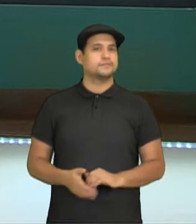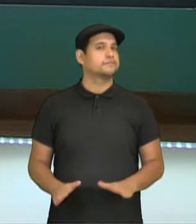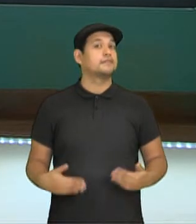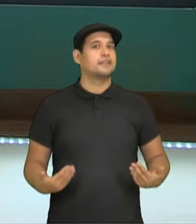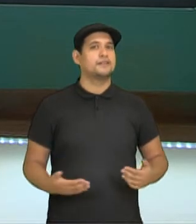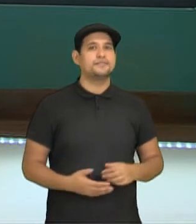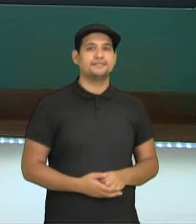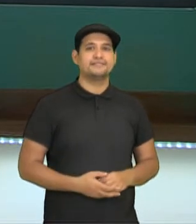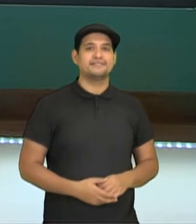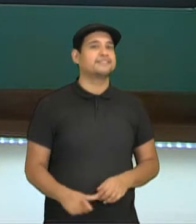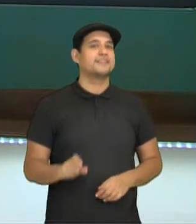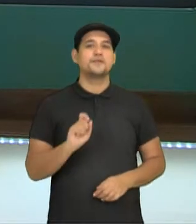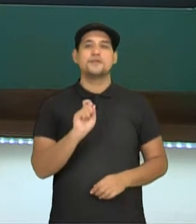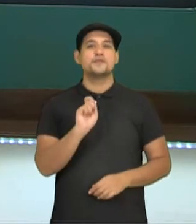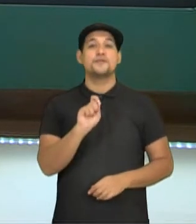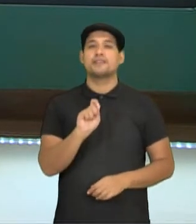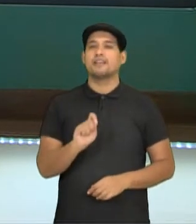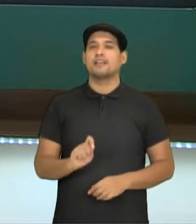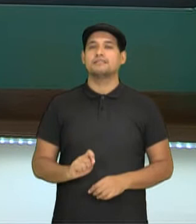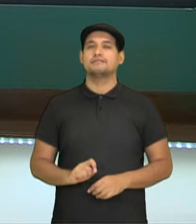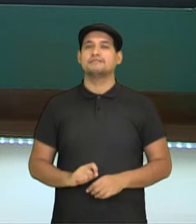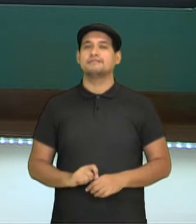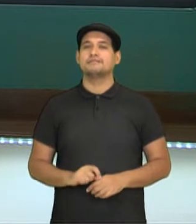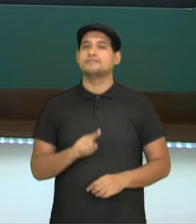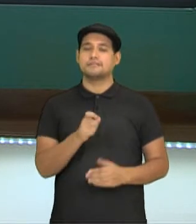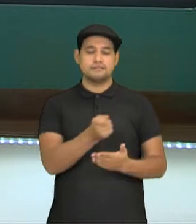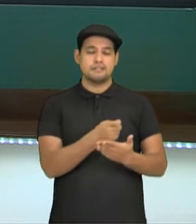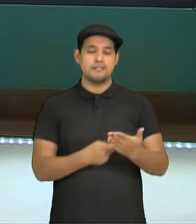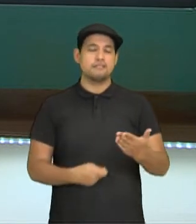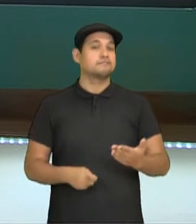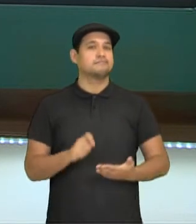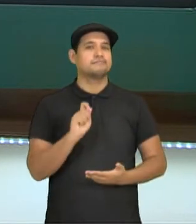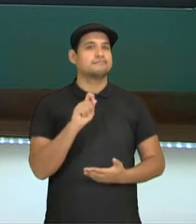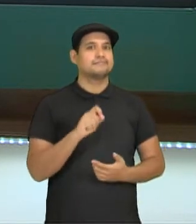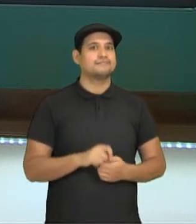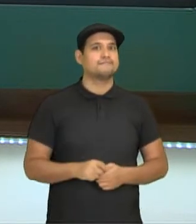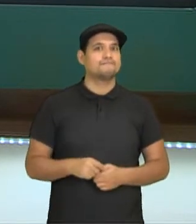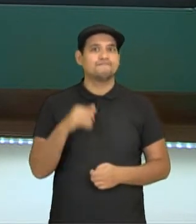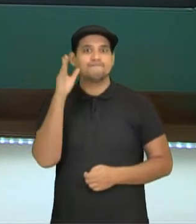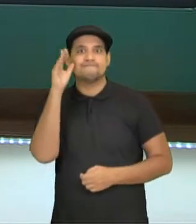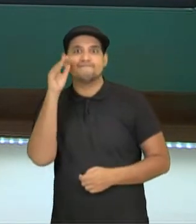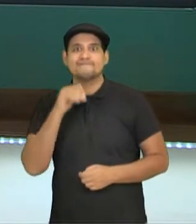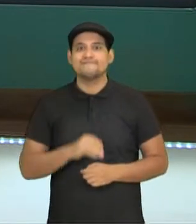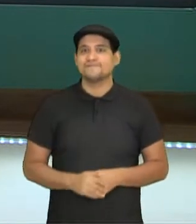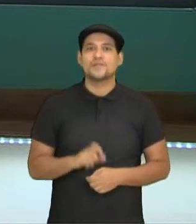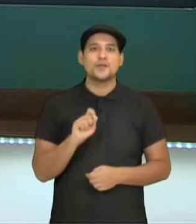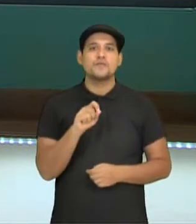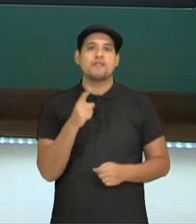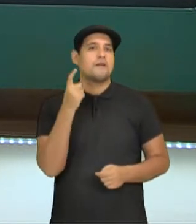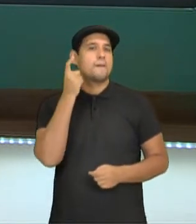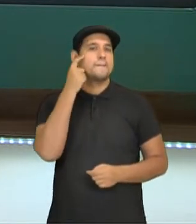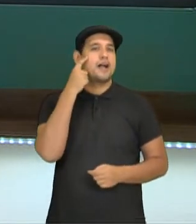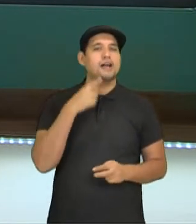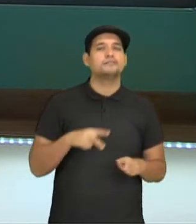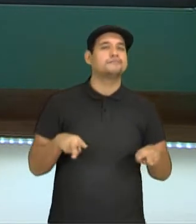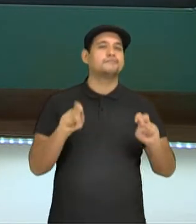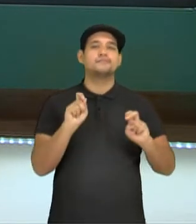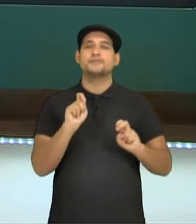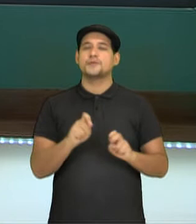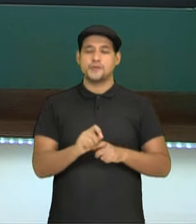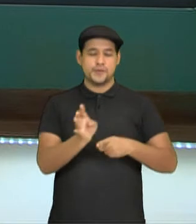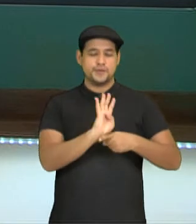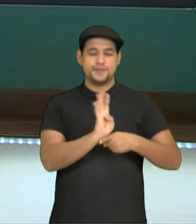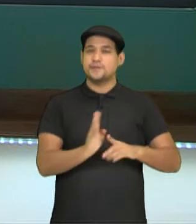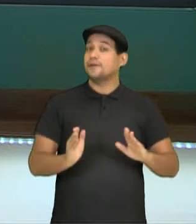E aí, o que é que você, então, escreveu, né, sobre as suas impressões sobre o